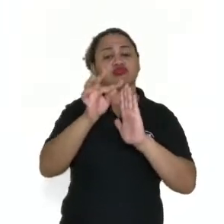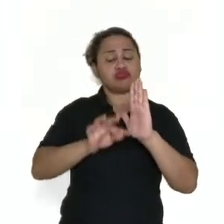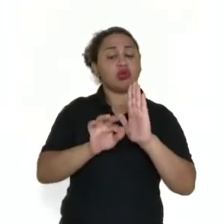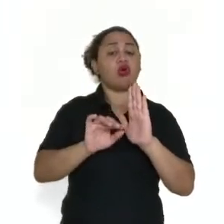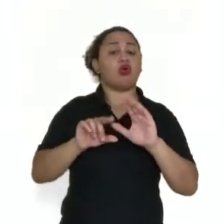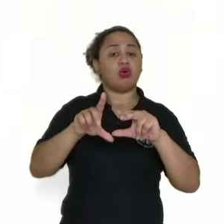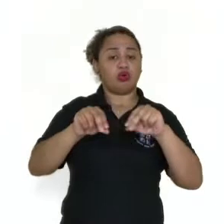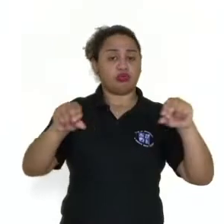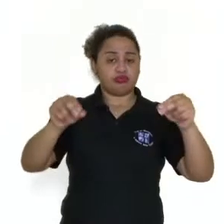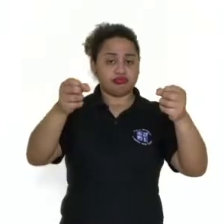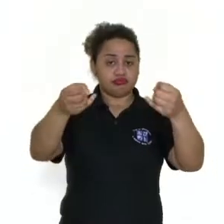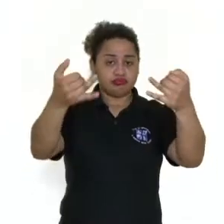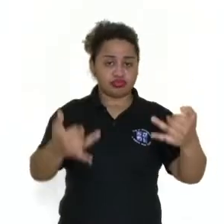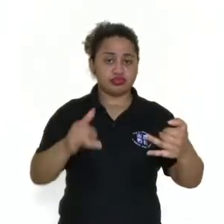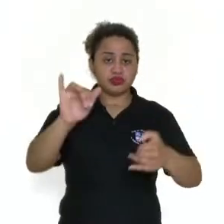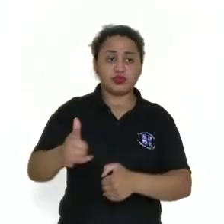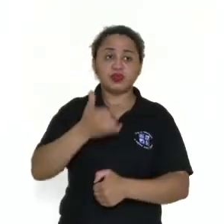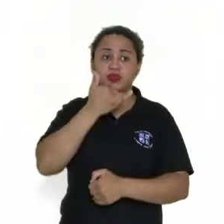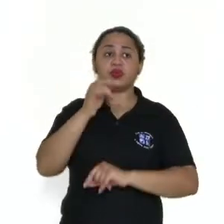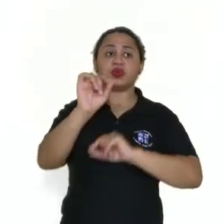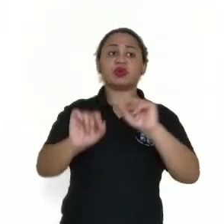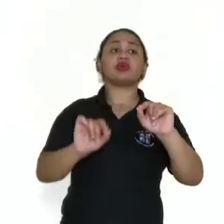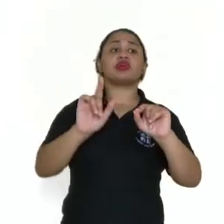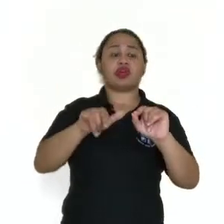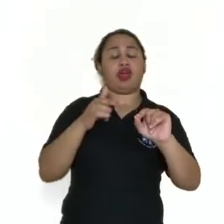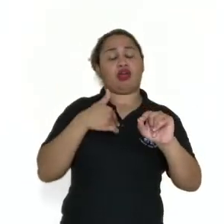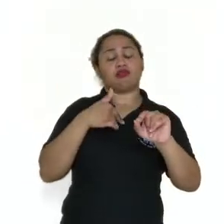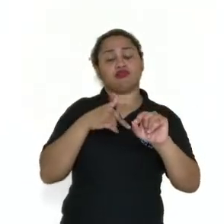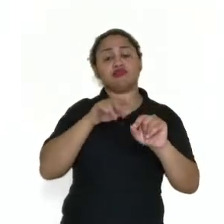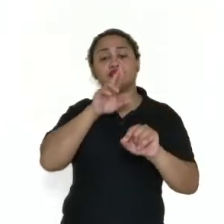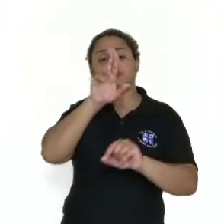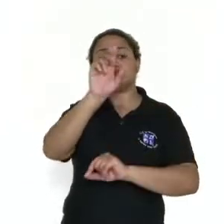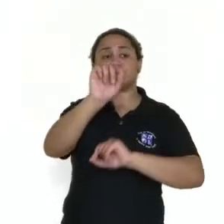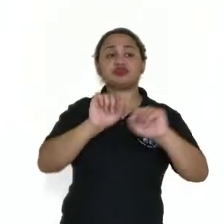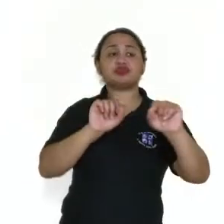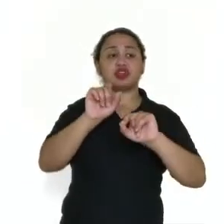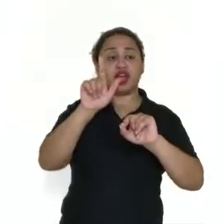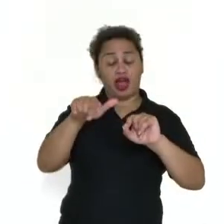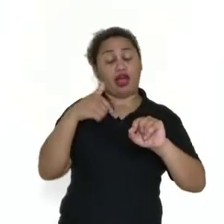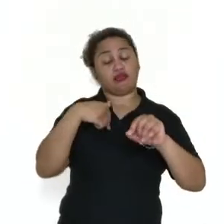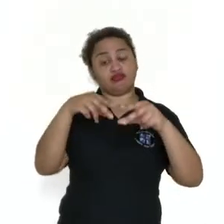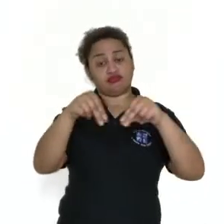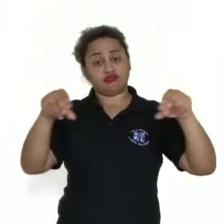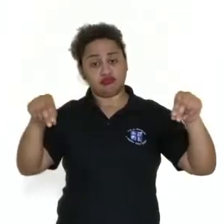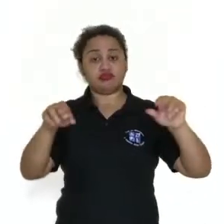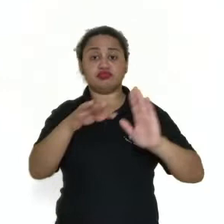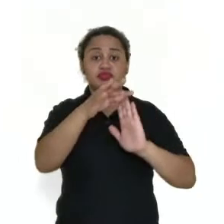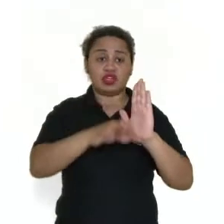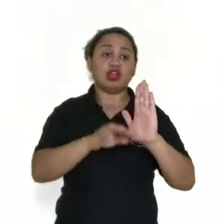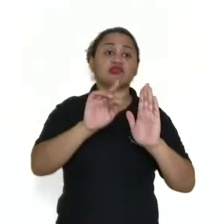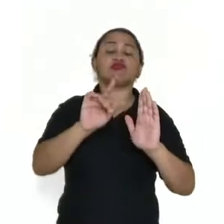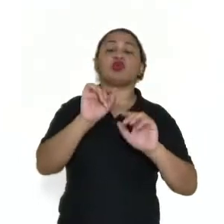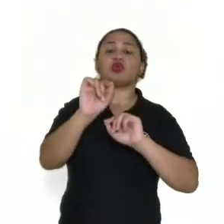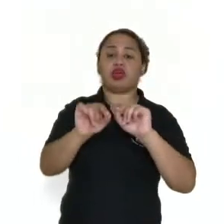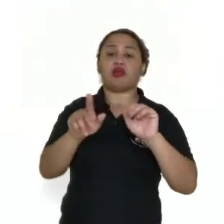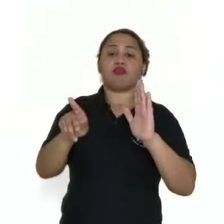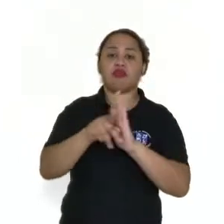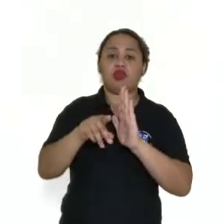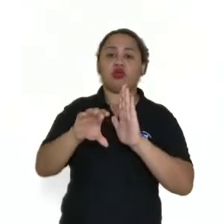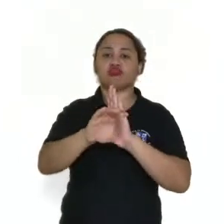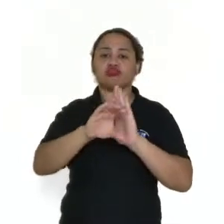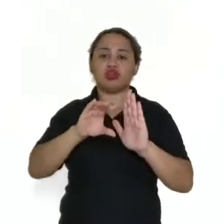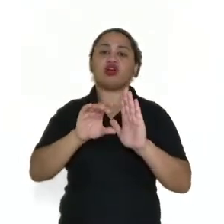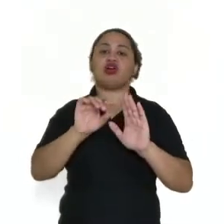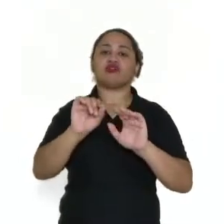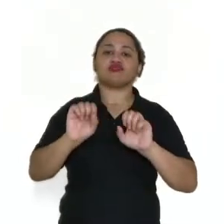Então, a gente tem aqui que a nossa sugestão trata-se de um cordel, obviamente, em homenagem ao Código de Defesa